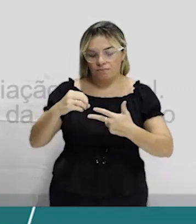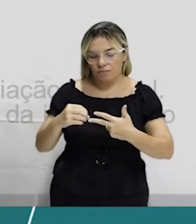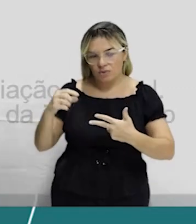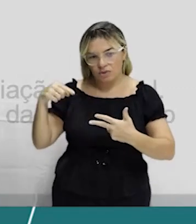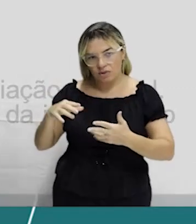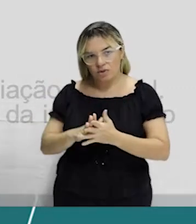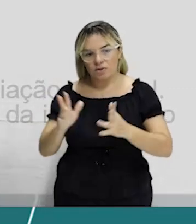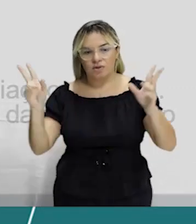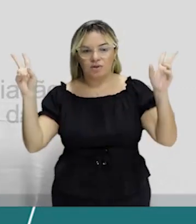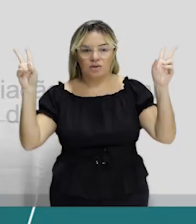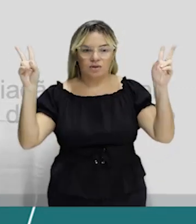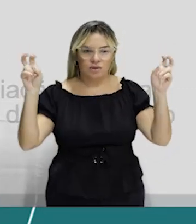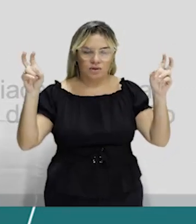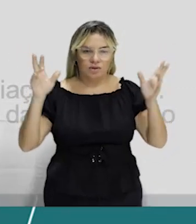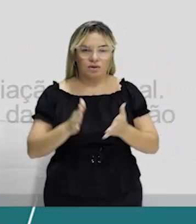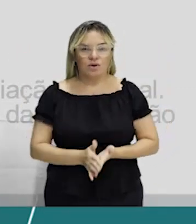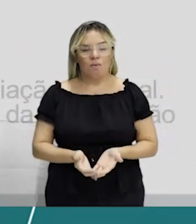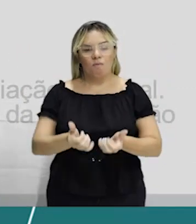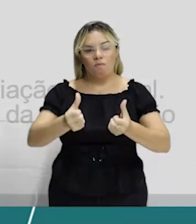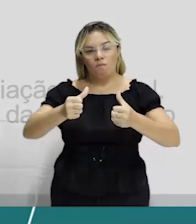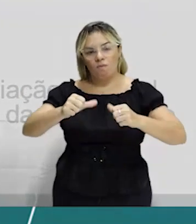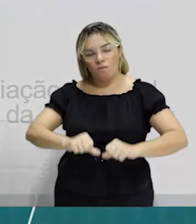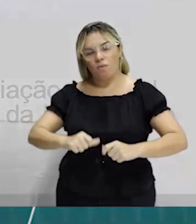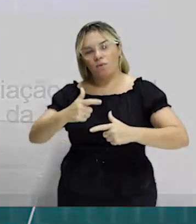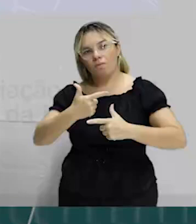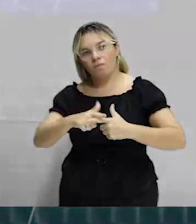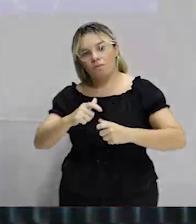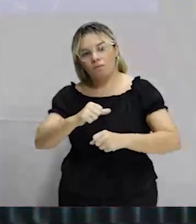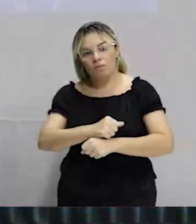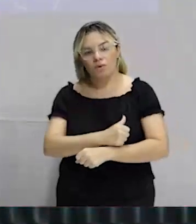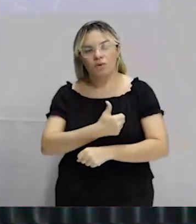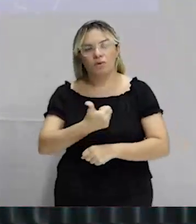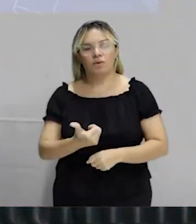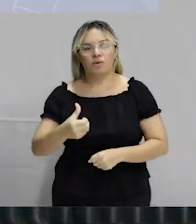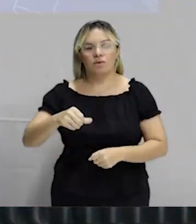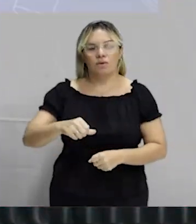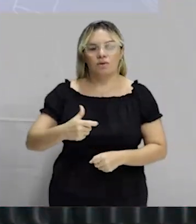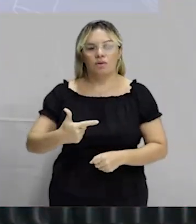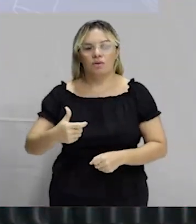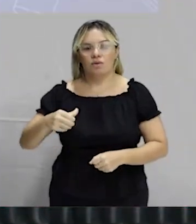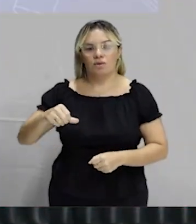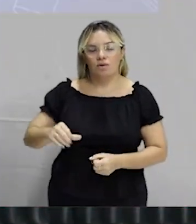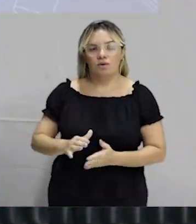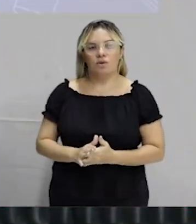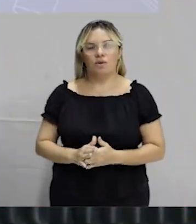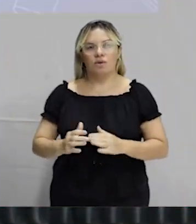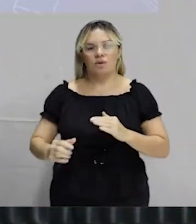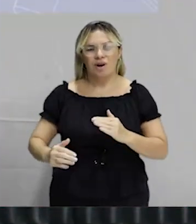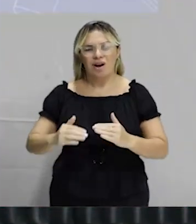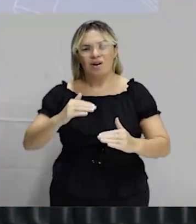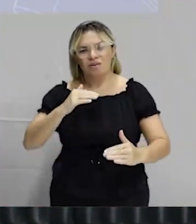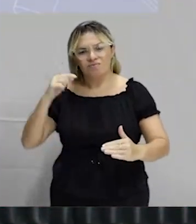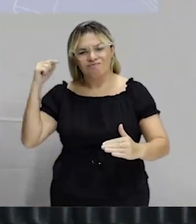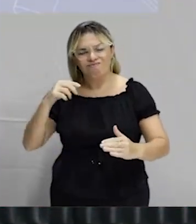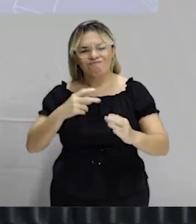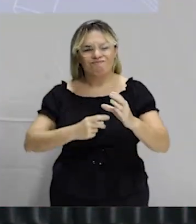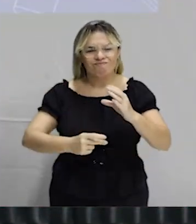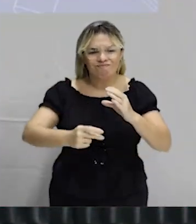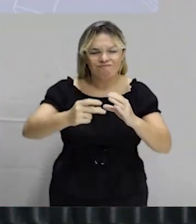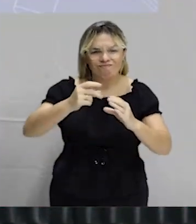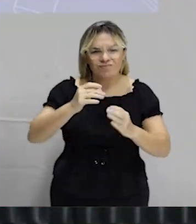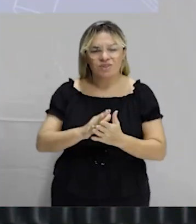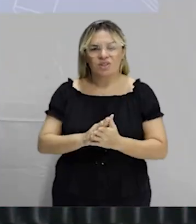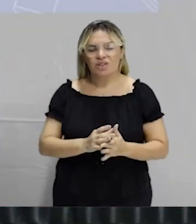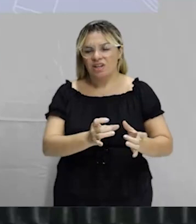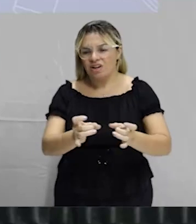cuja temática é a crise de 1929 e as contradições do capitalismo